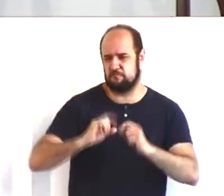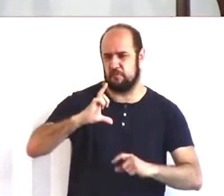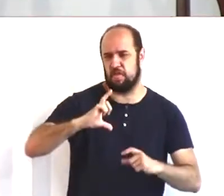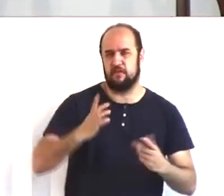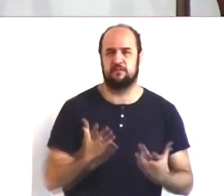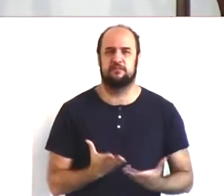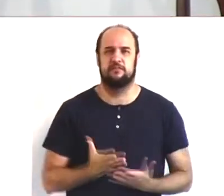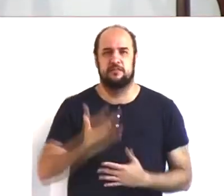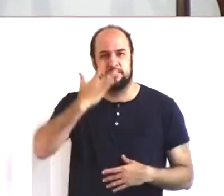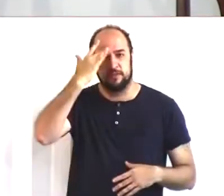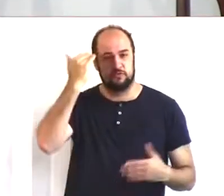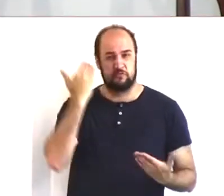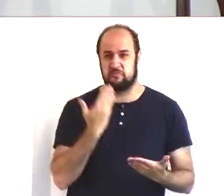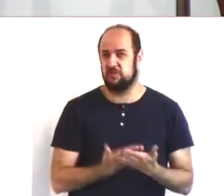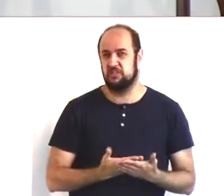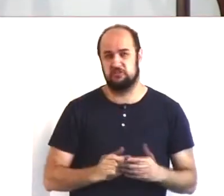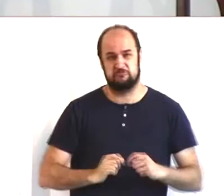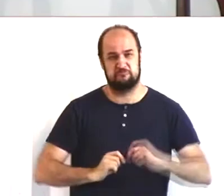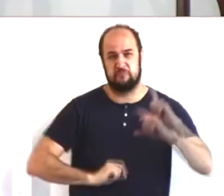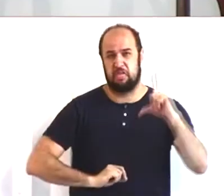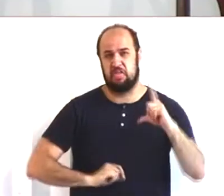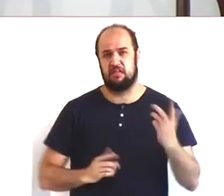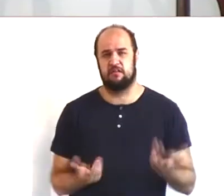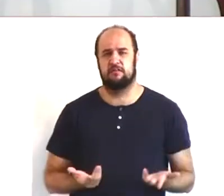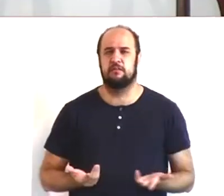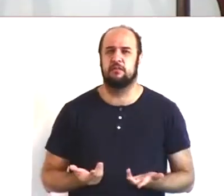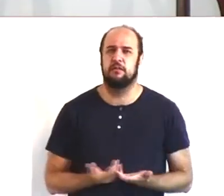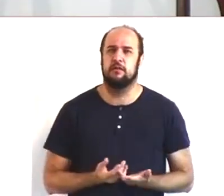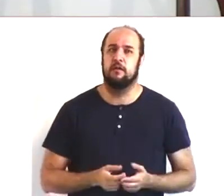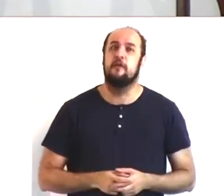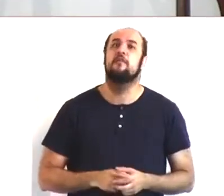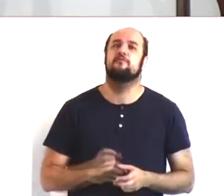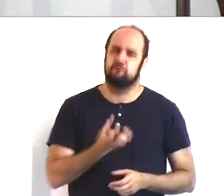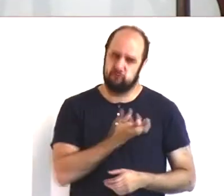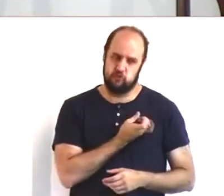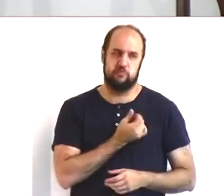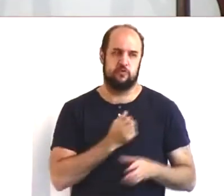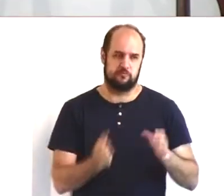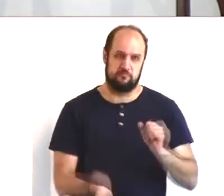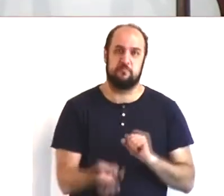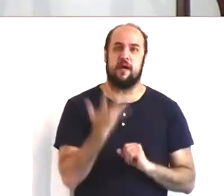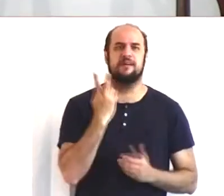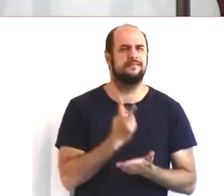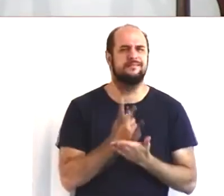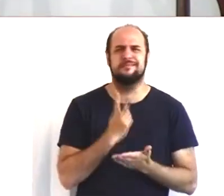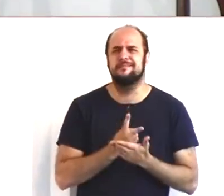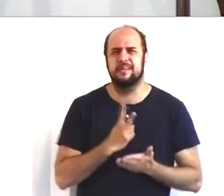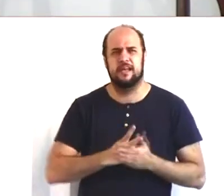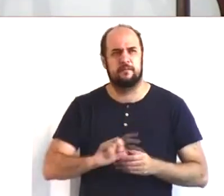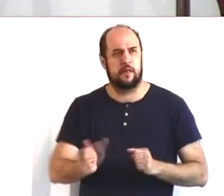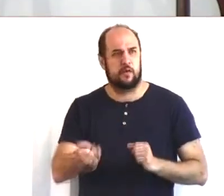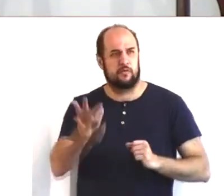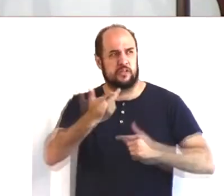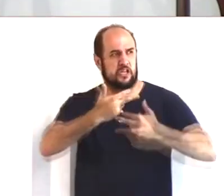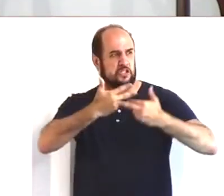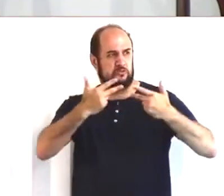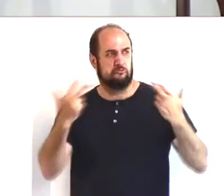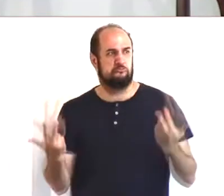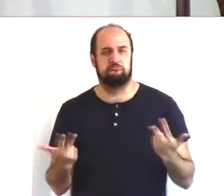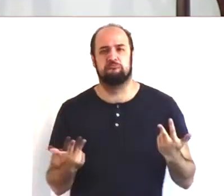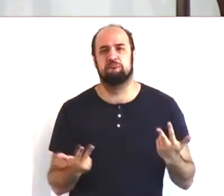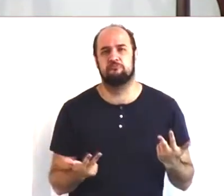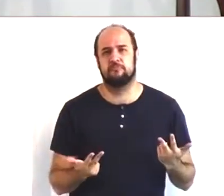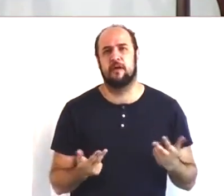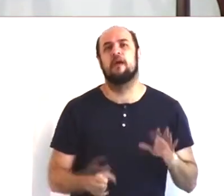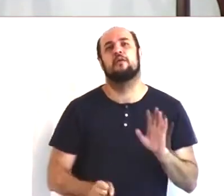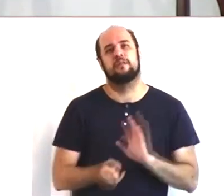de pessoas que desacreditaram de tudo. Esses números aparecem sempre, depois de grandes eventos catastróficos. Isso aconteceu